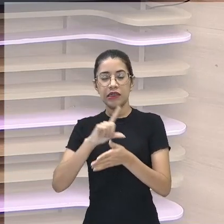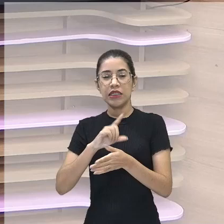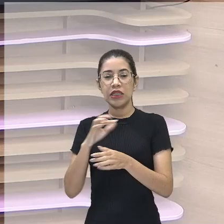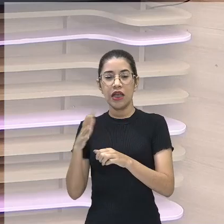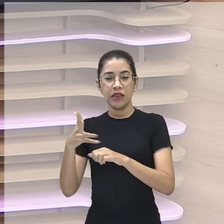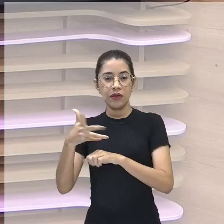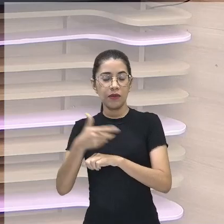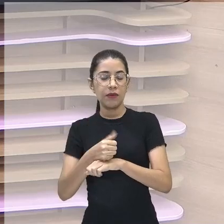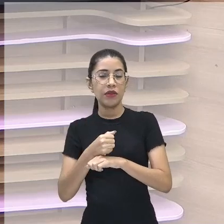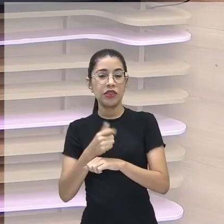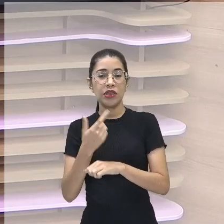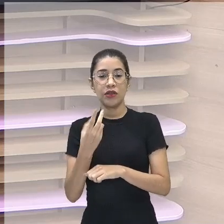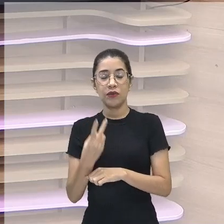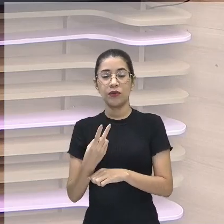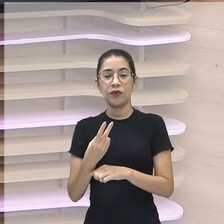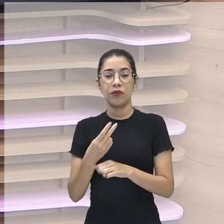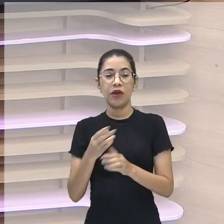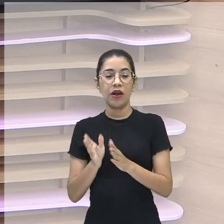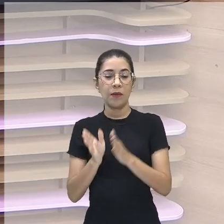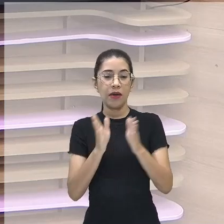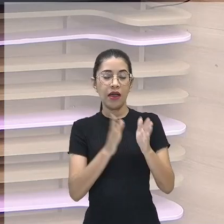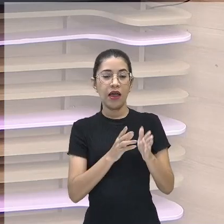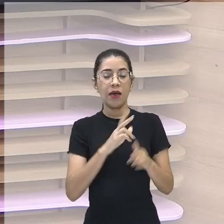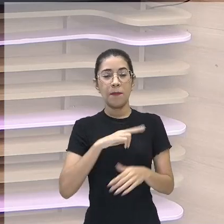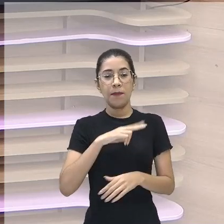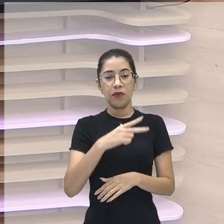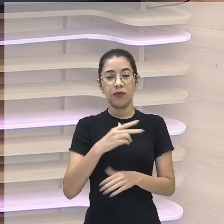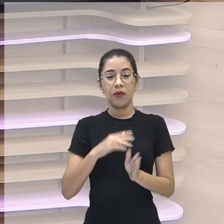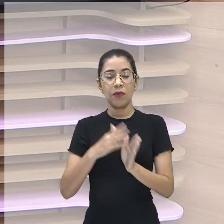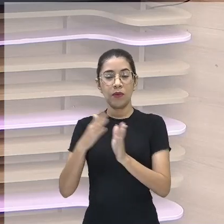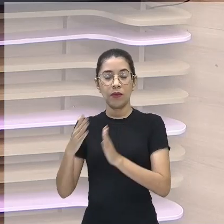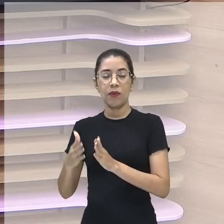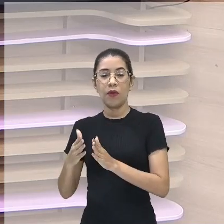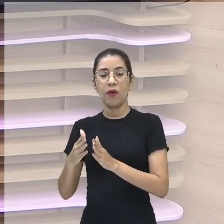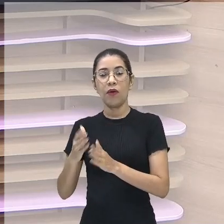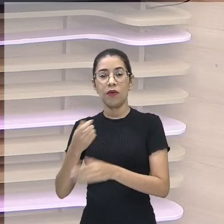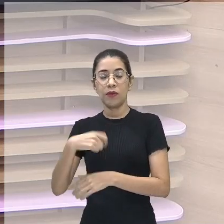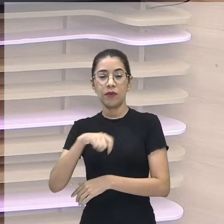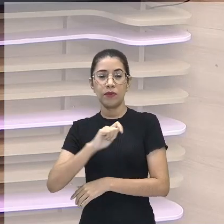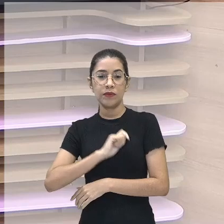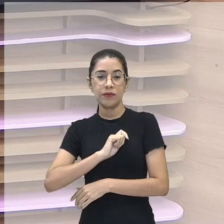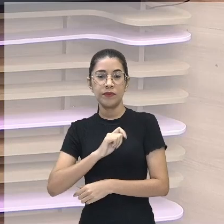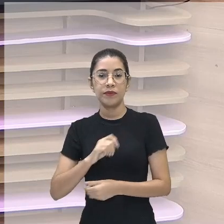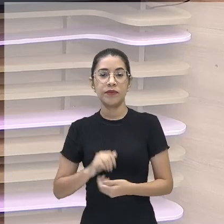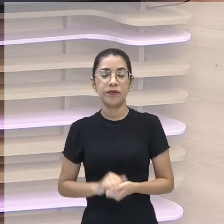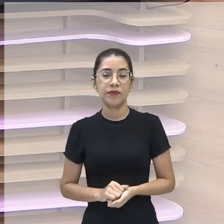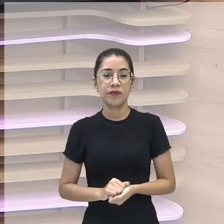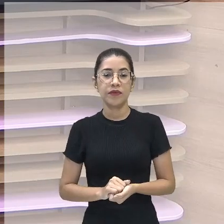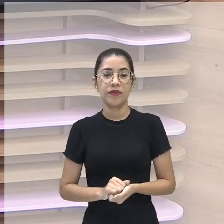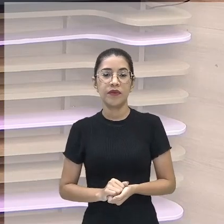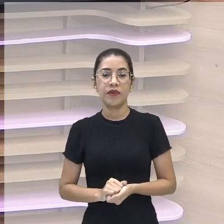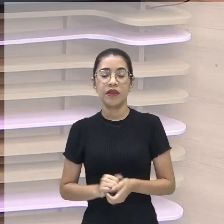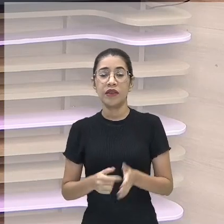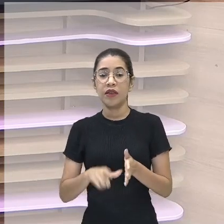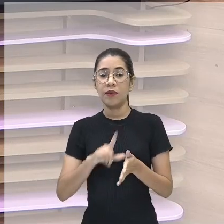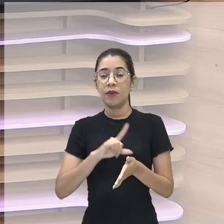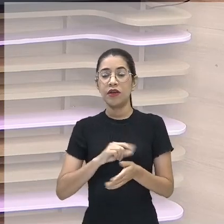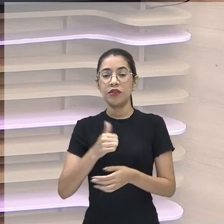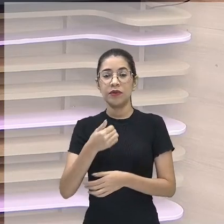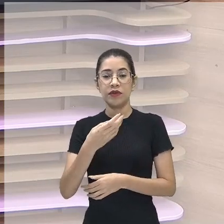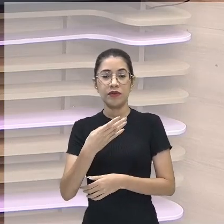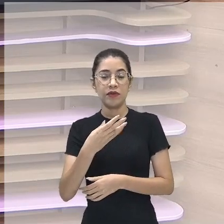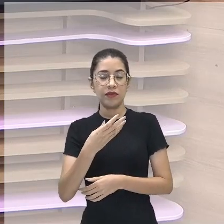basicamente dois territórios, né, um que pertencia a Portugal e outro que pertencia ali à Espanha, né? Então, antes da década de